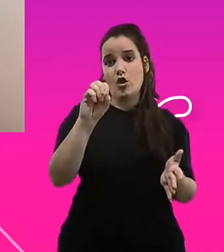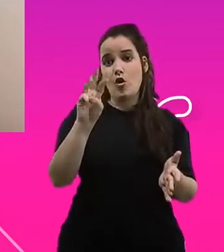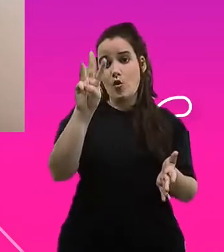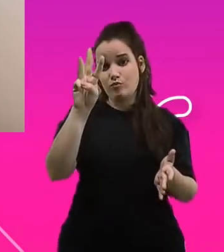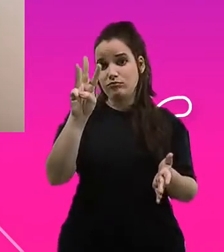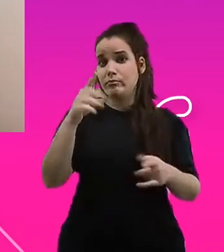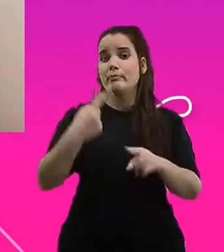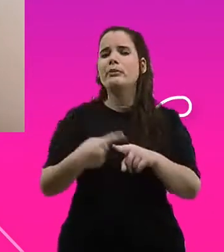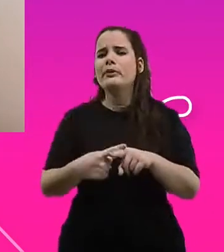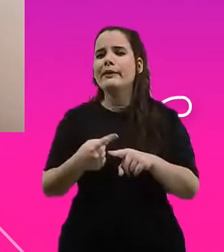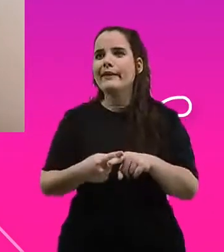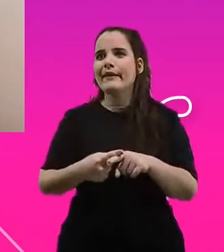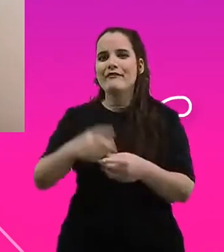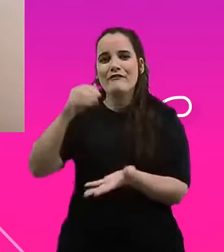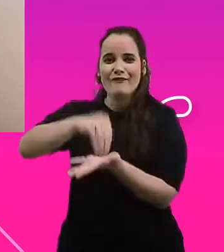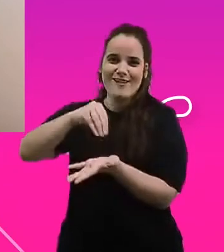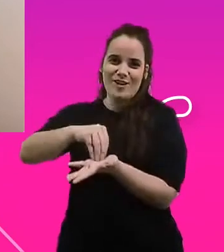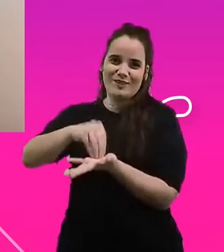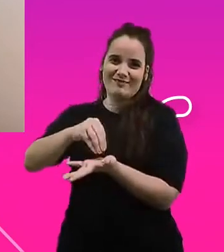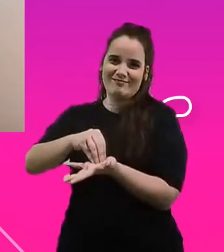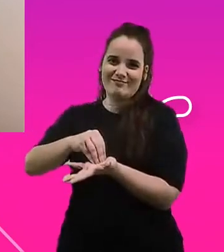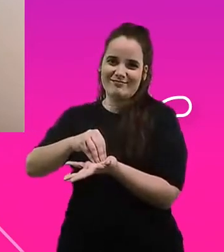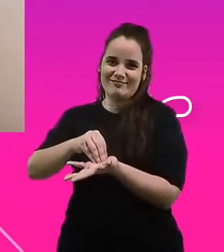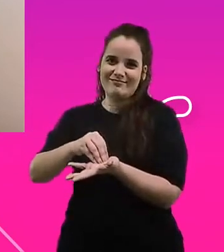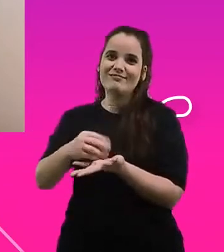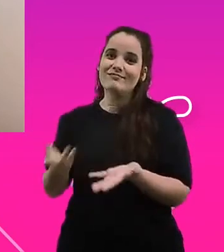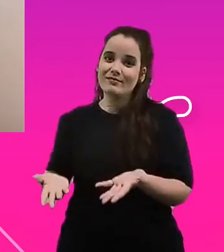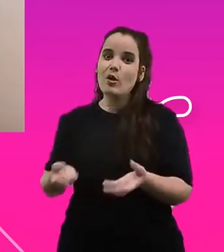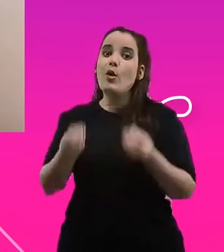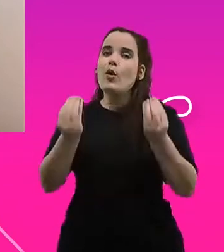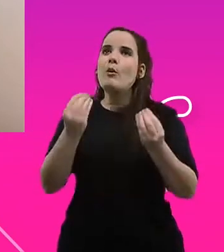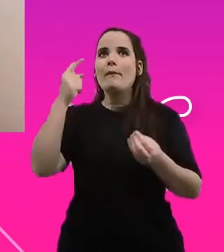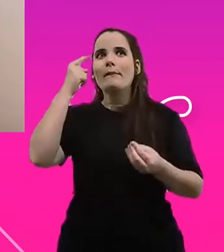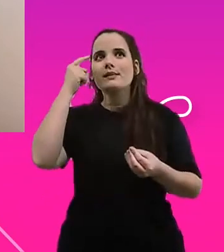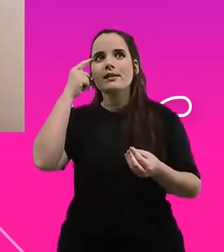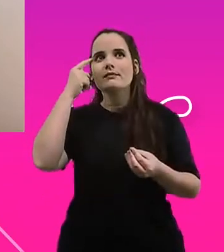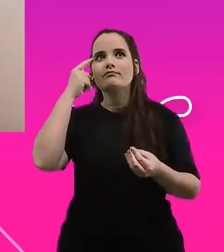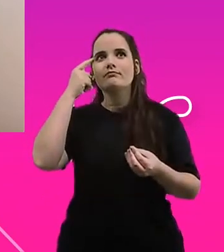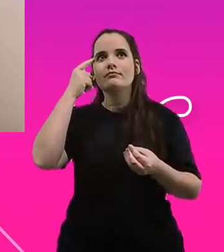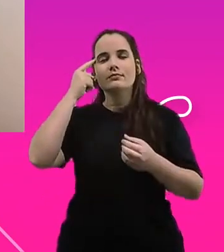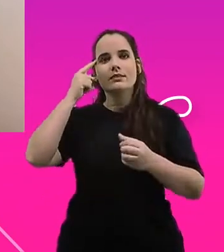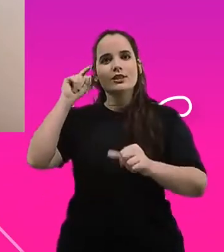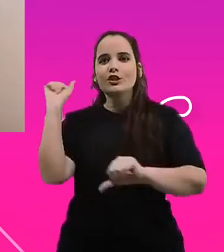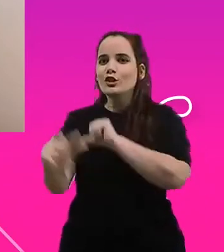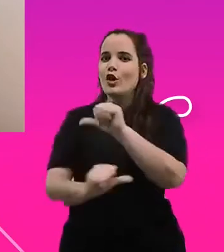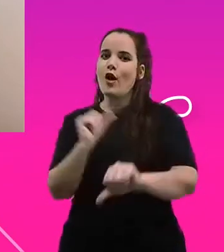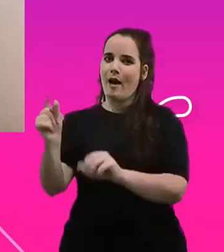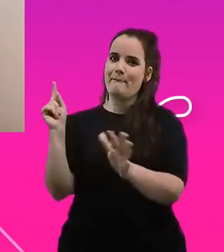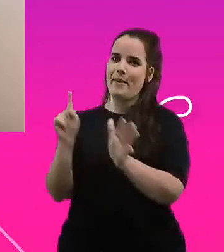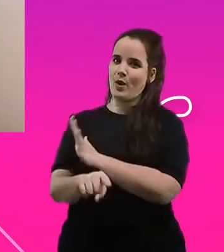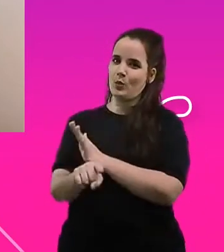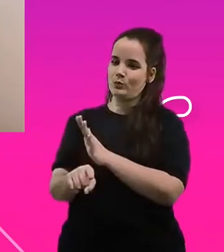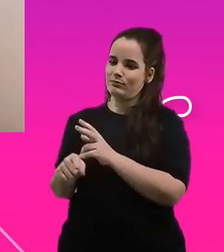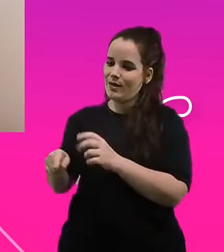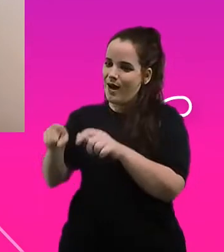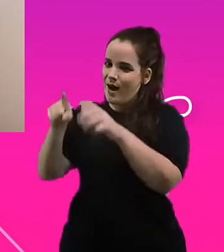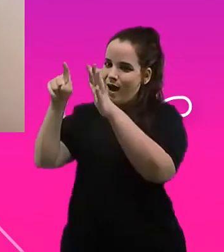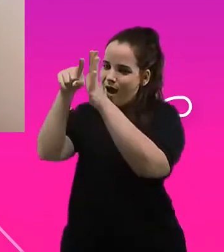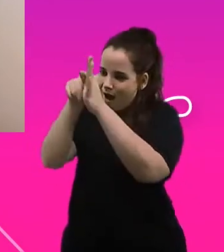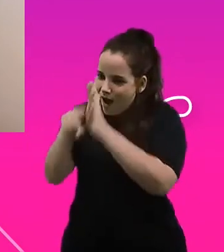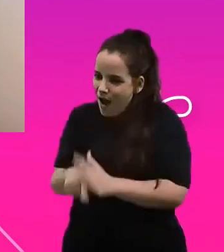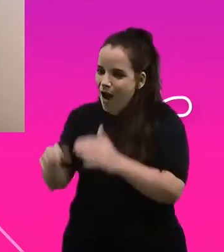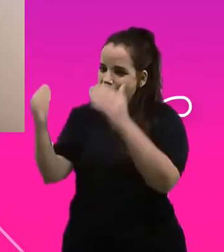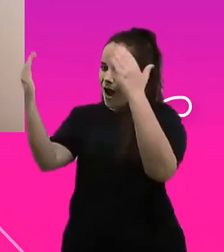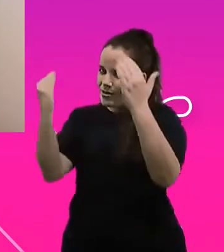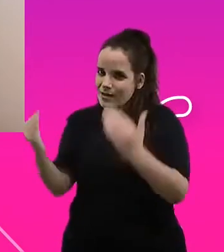que a gente começa a trocar e fazer a pergunta certa para uma resposta que já está lá? E eu acho que muito, se a gente começar a ter esse diálogo até entre os